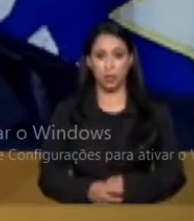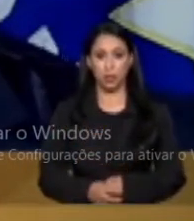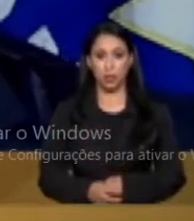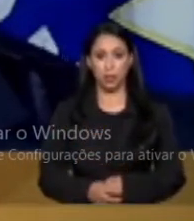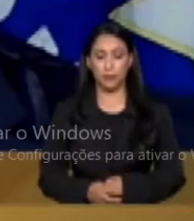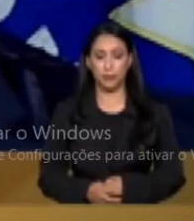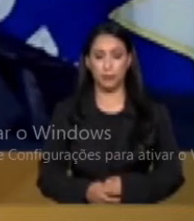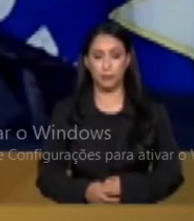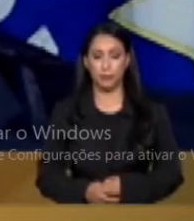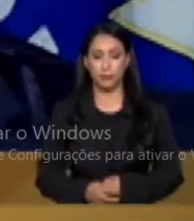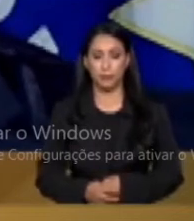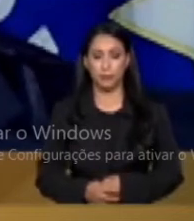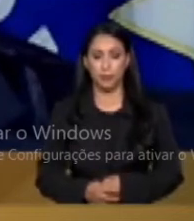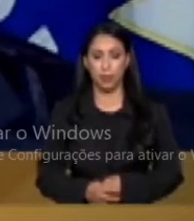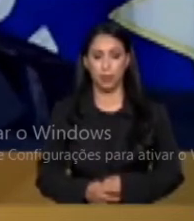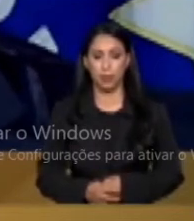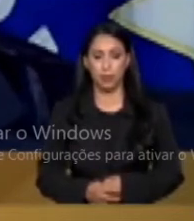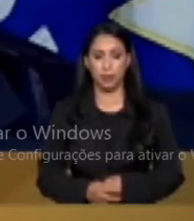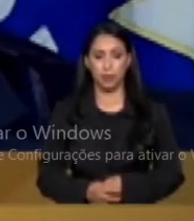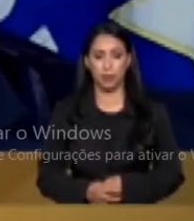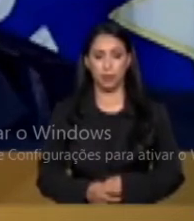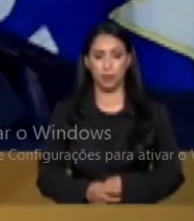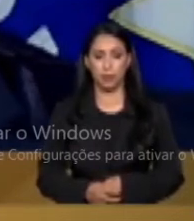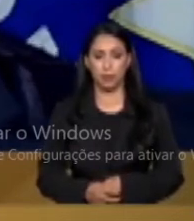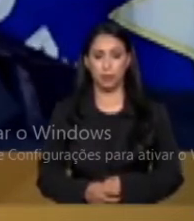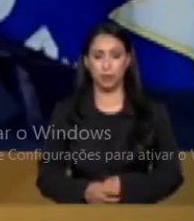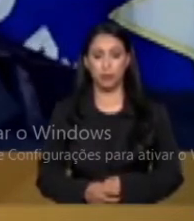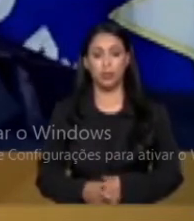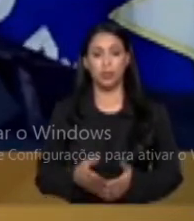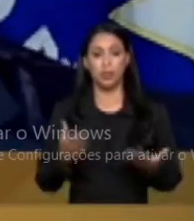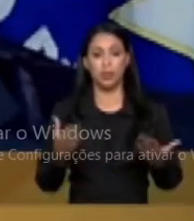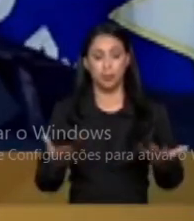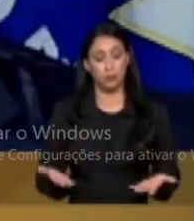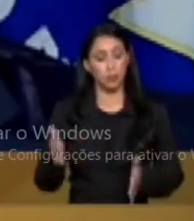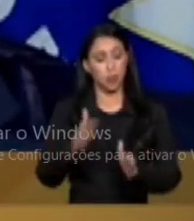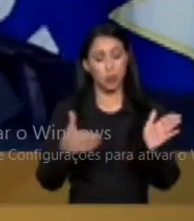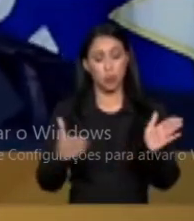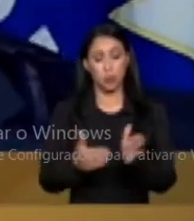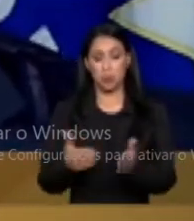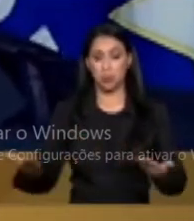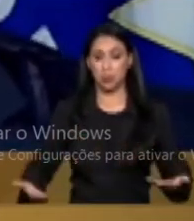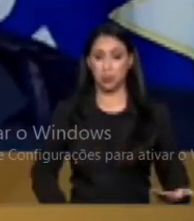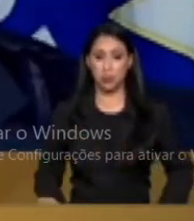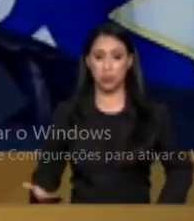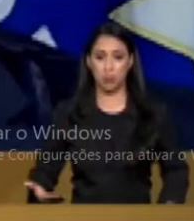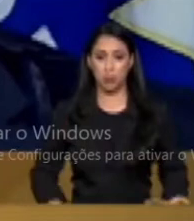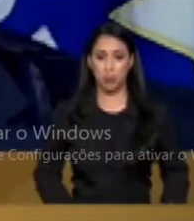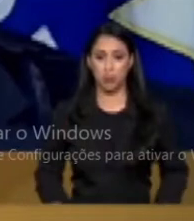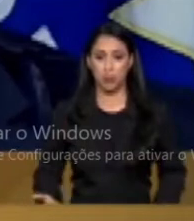Daniel Sarmento, as senhoras servidoras e servidores.